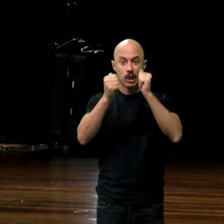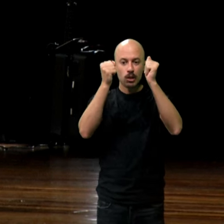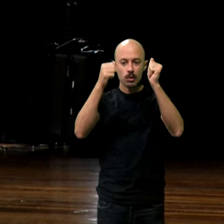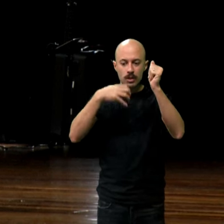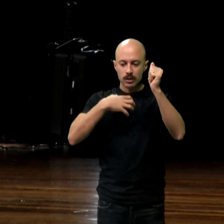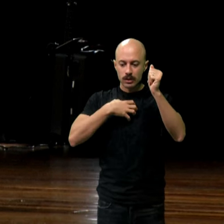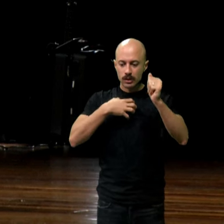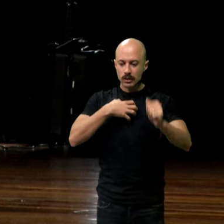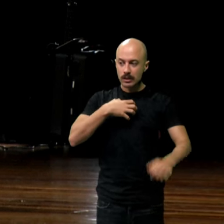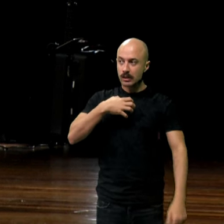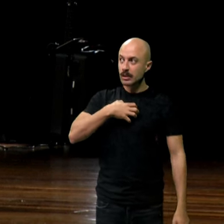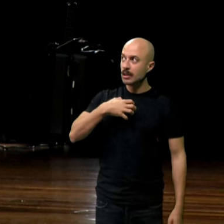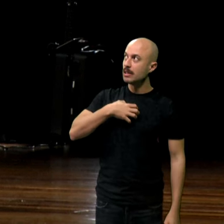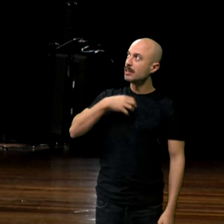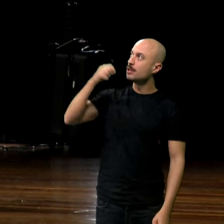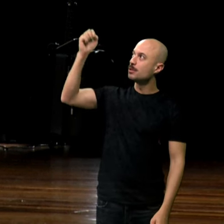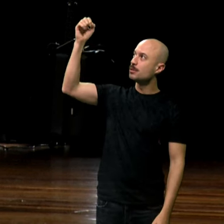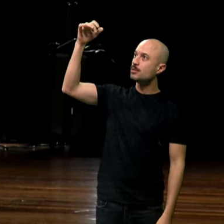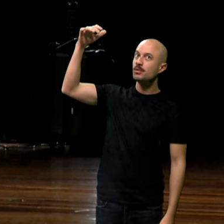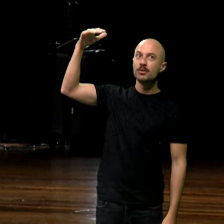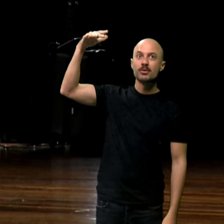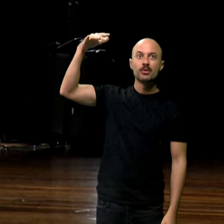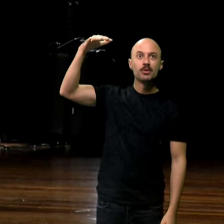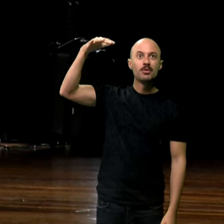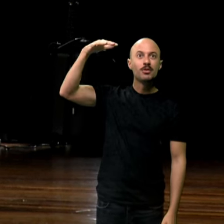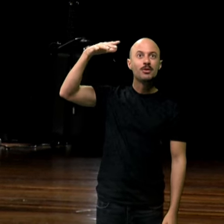Está vindo a ativação.